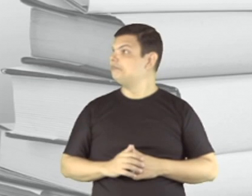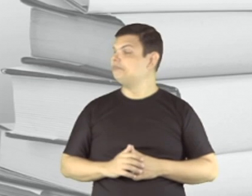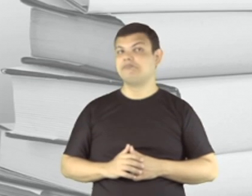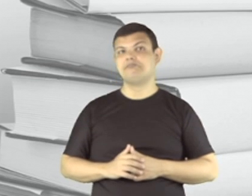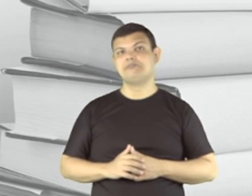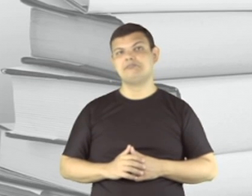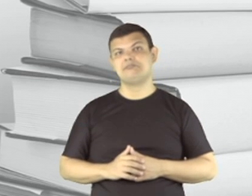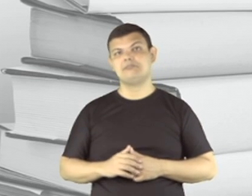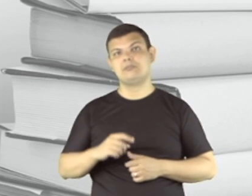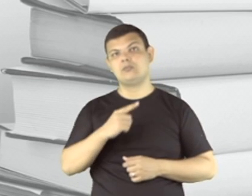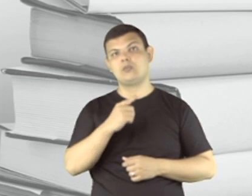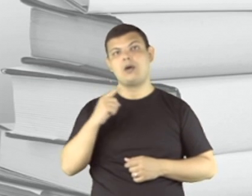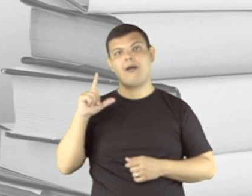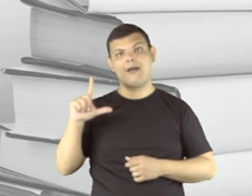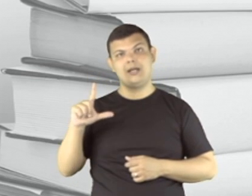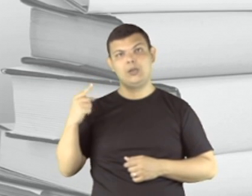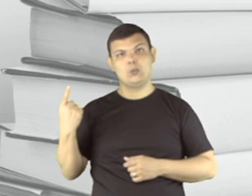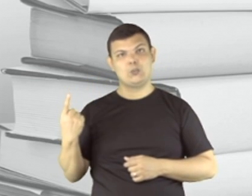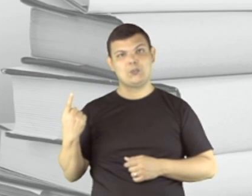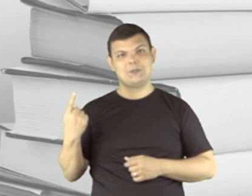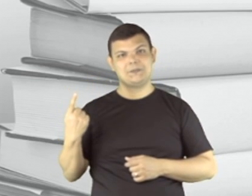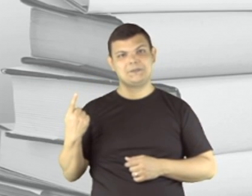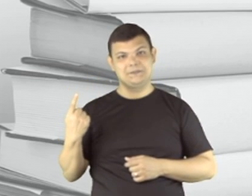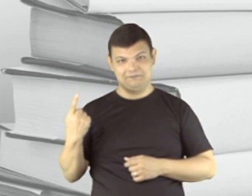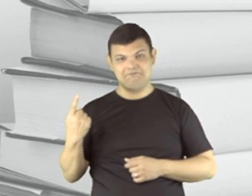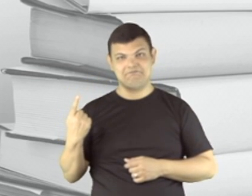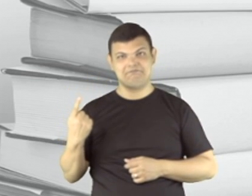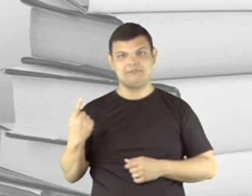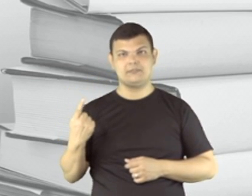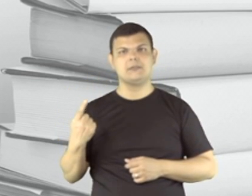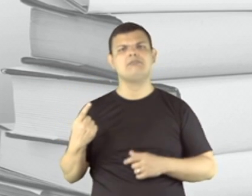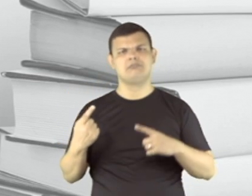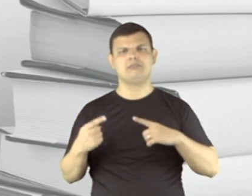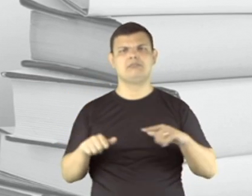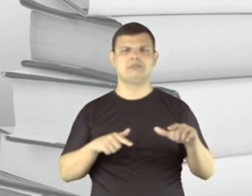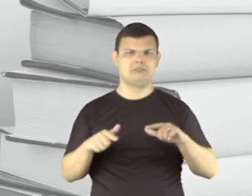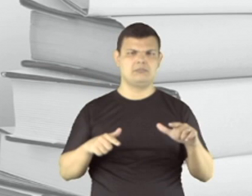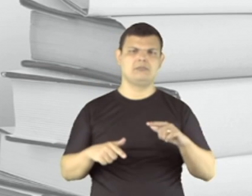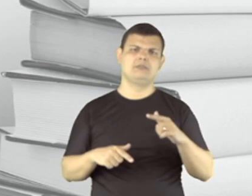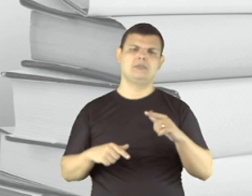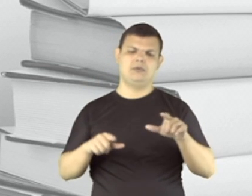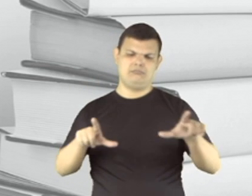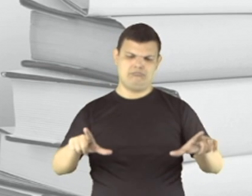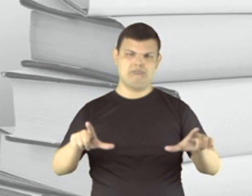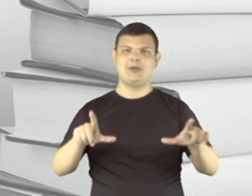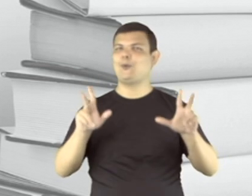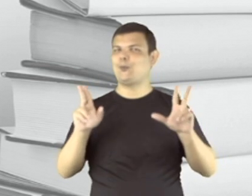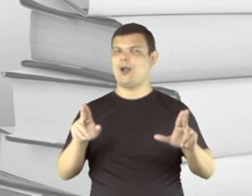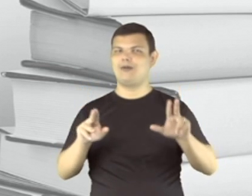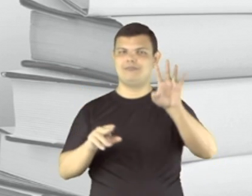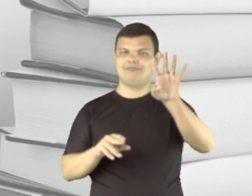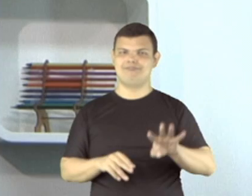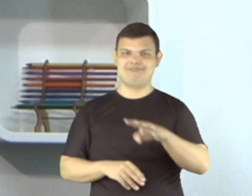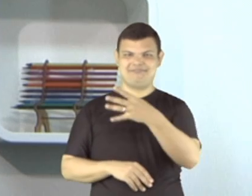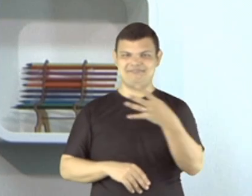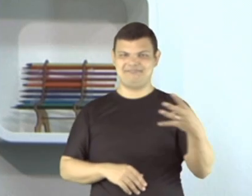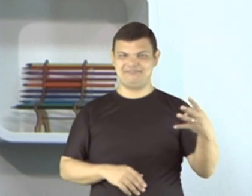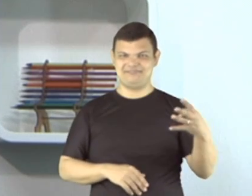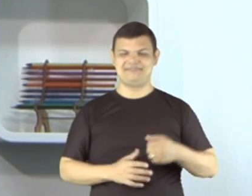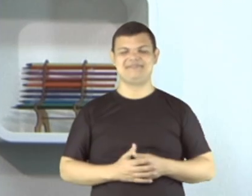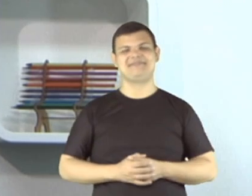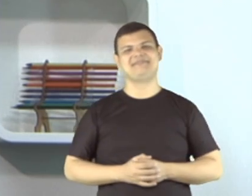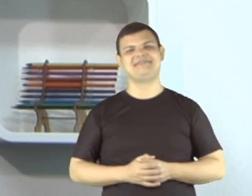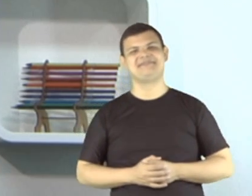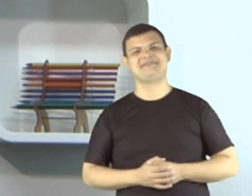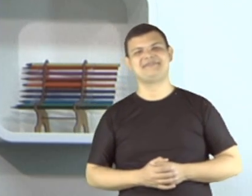na L1. Então essas questões são trabalhadas com malha quadriculada também. E aí, desta forma,